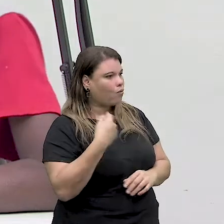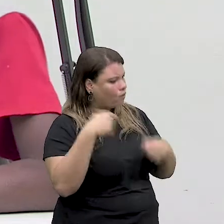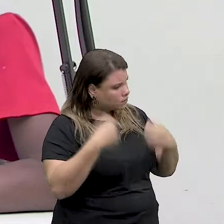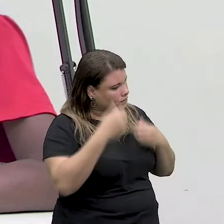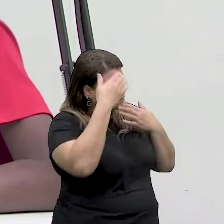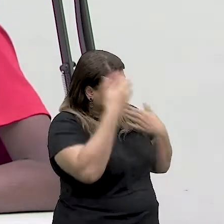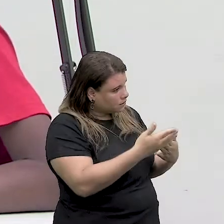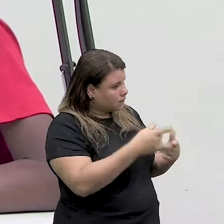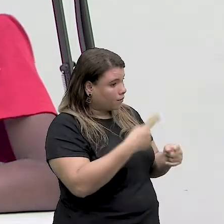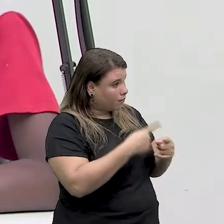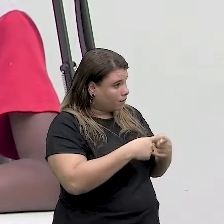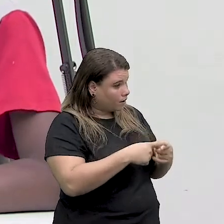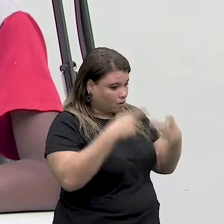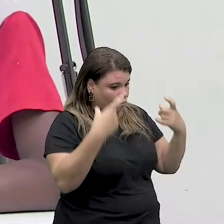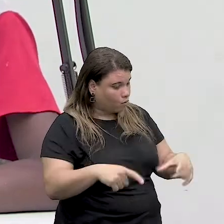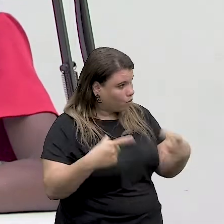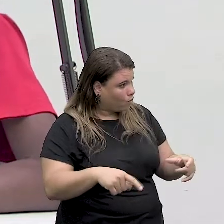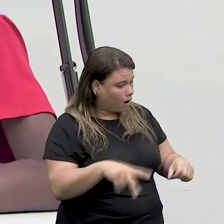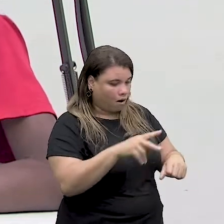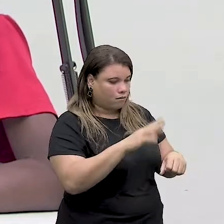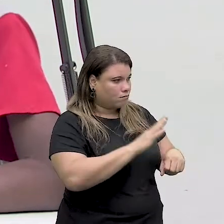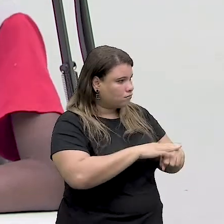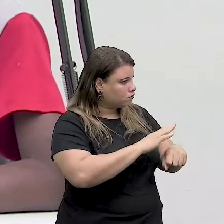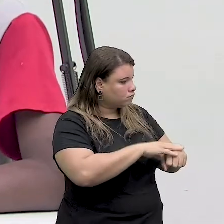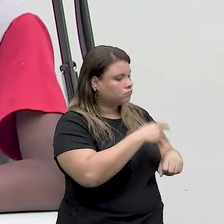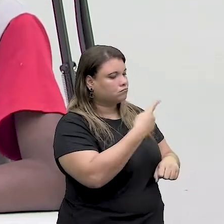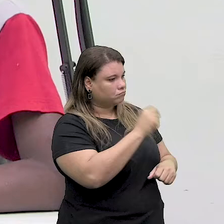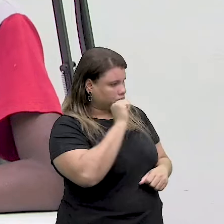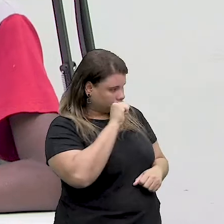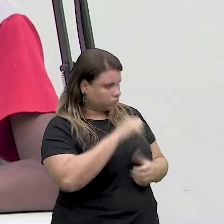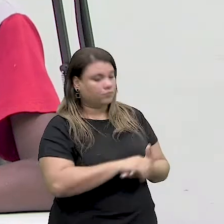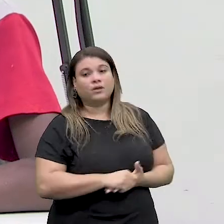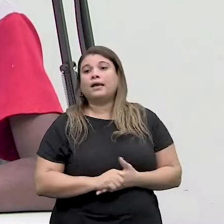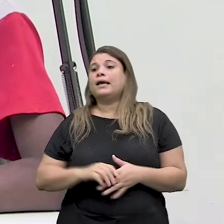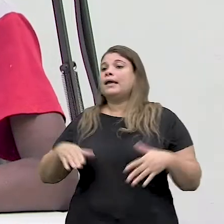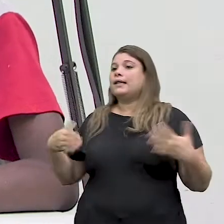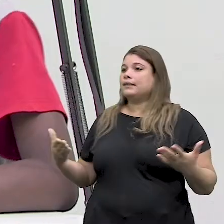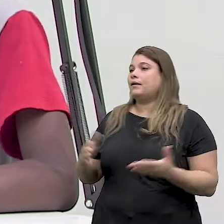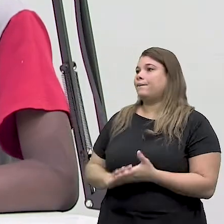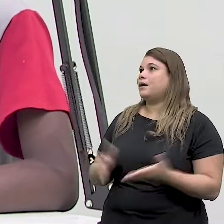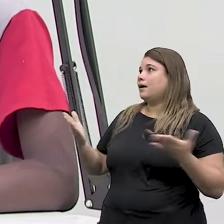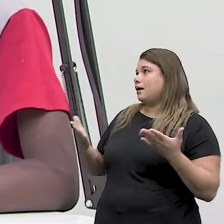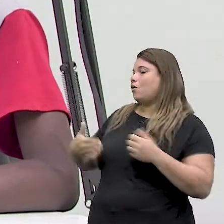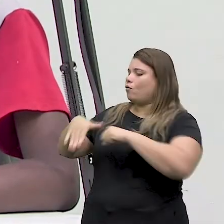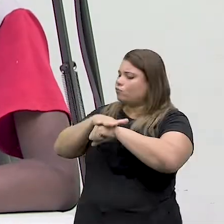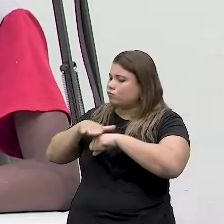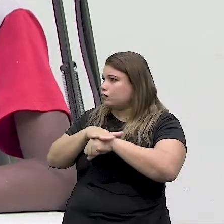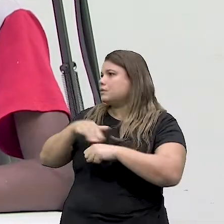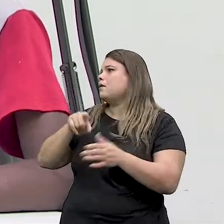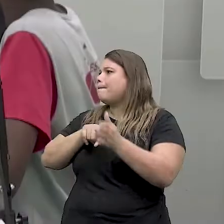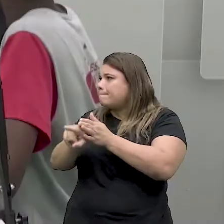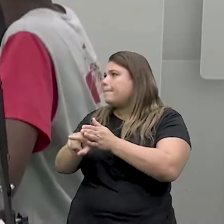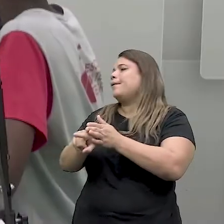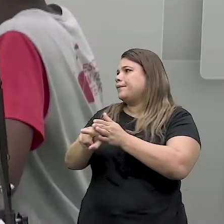com vocês. E eu queria direcionar, né, a pergunta para o professor Dirley, né? Dirley Henriques, que é o